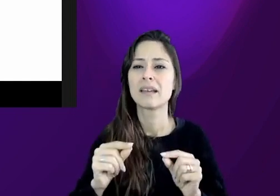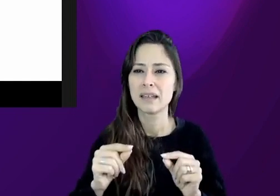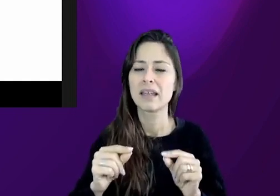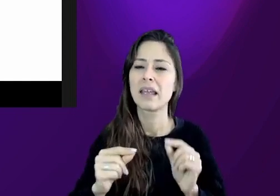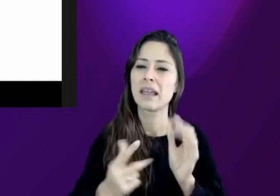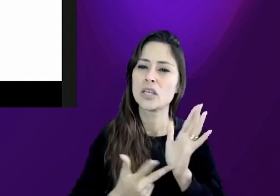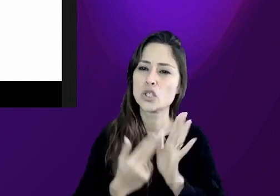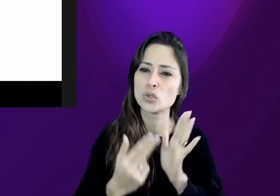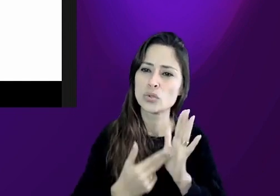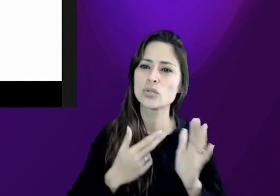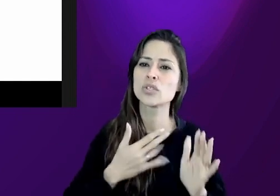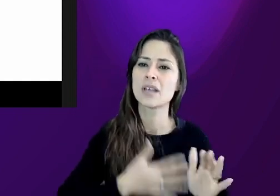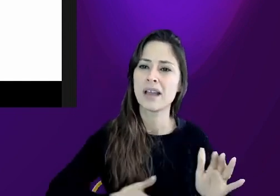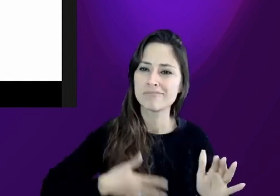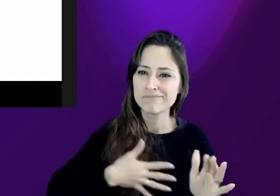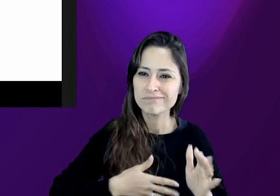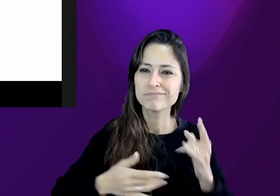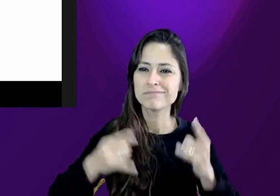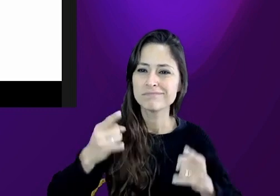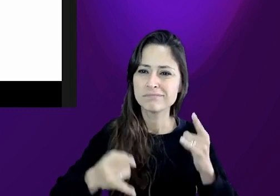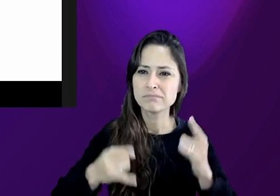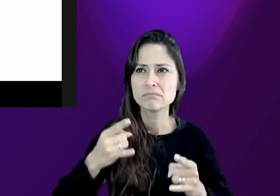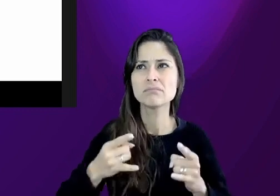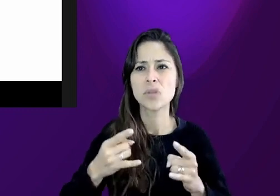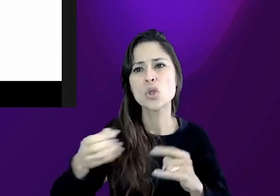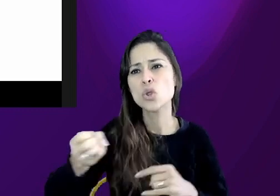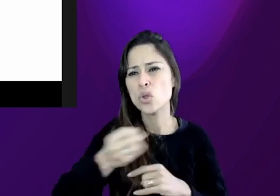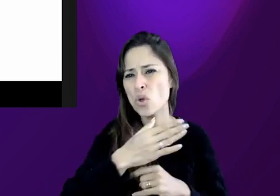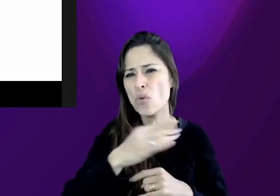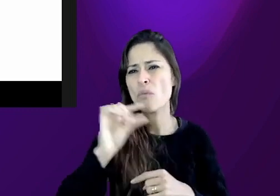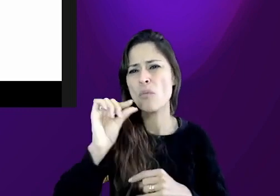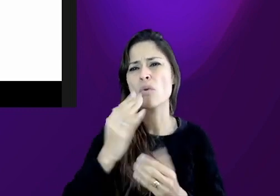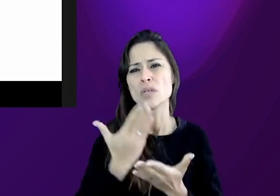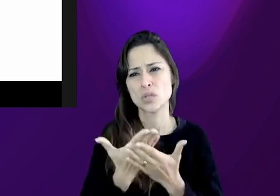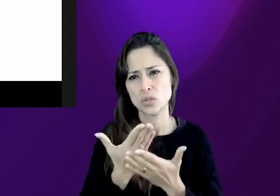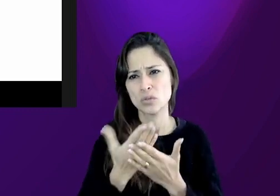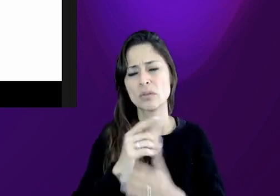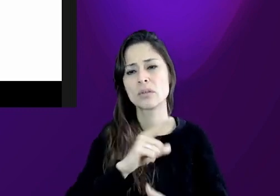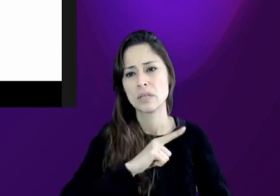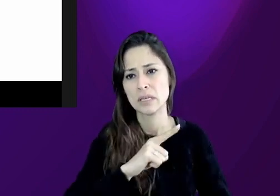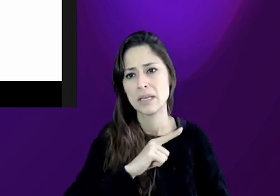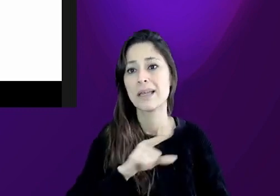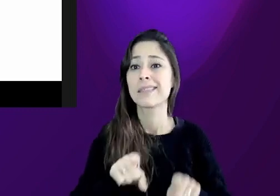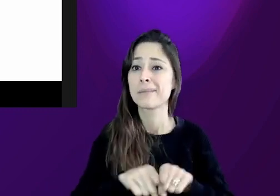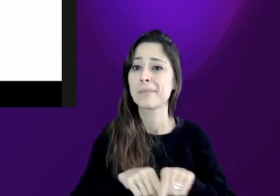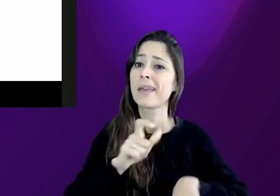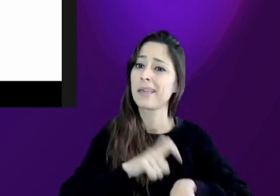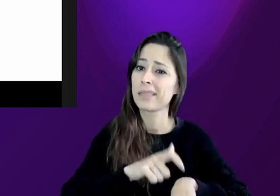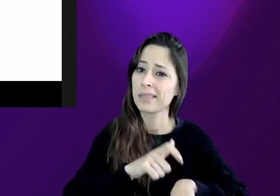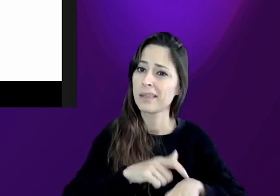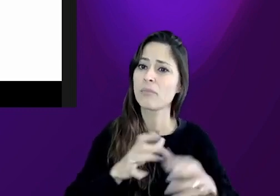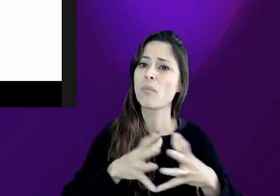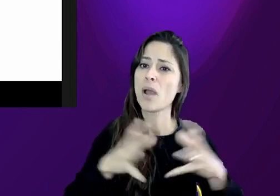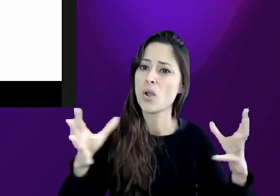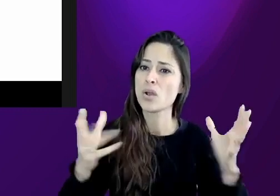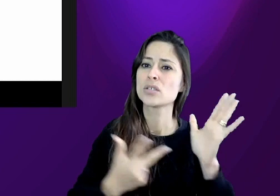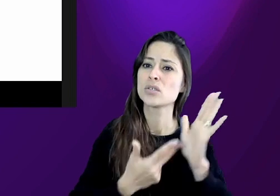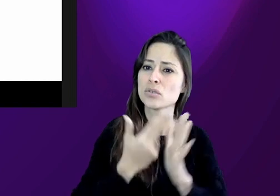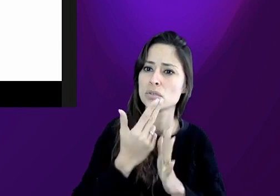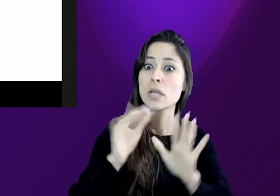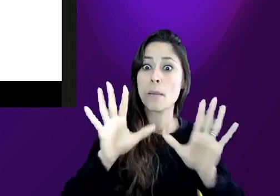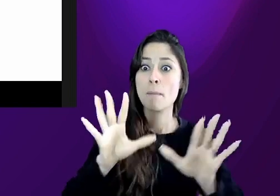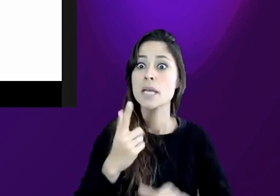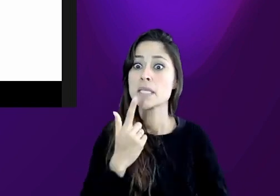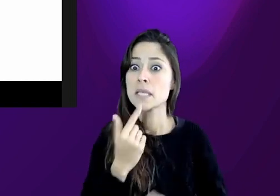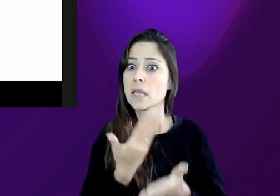um procedimento novo e pouco estudado. Ele se associa a um tempo cirúrgico maior, a menor sangramento e talvez uma recuperação mais